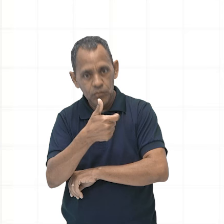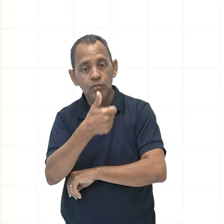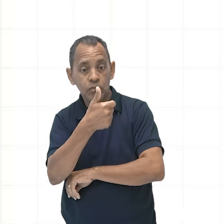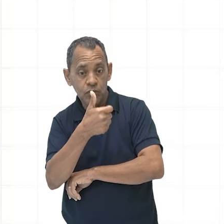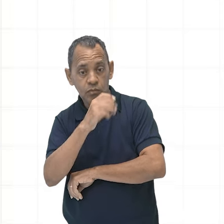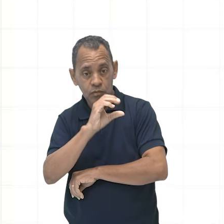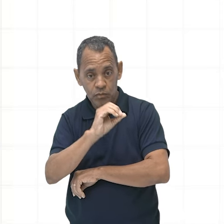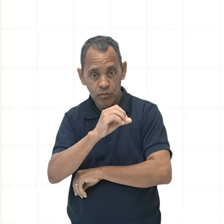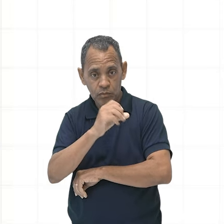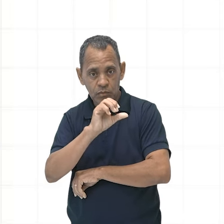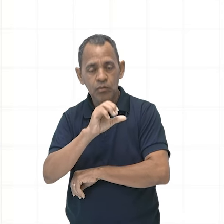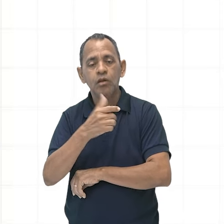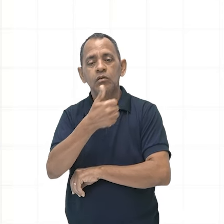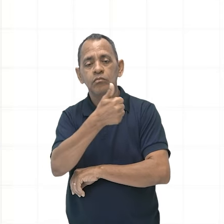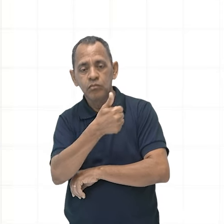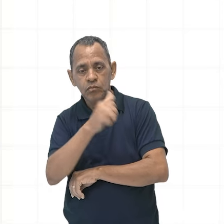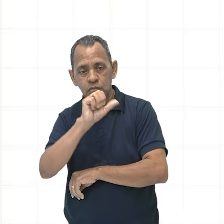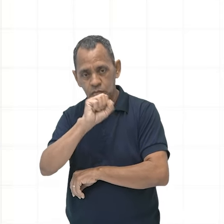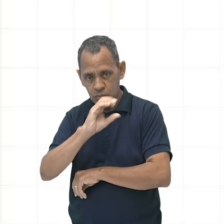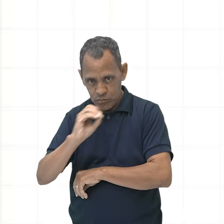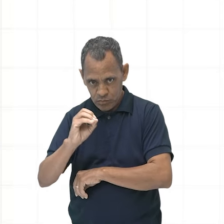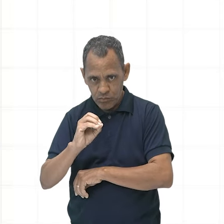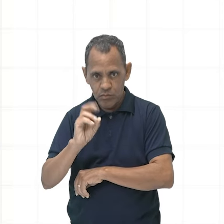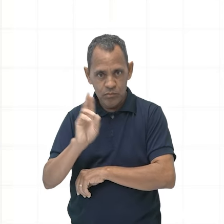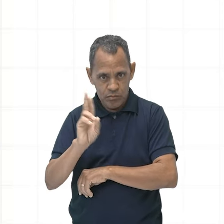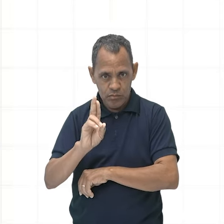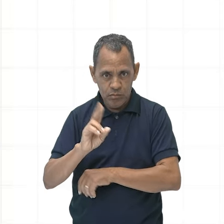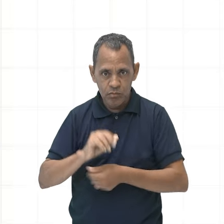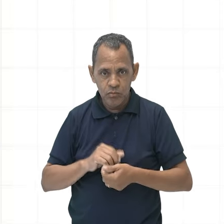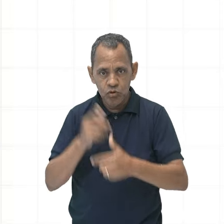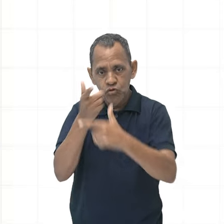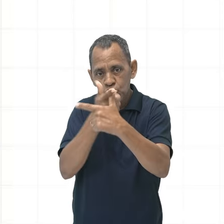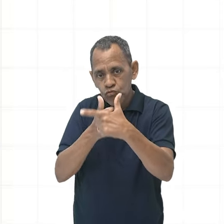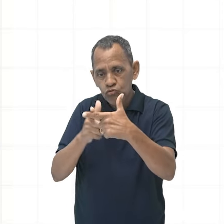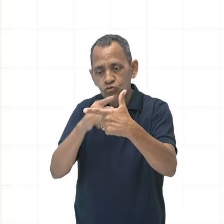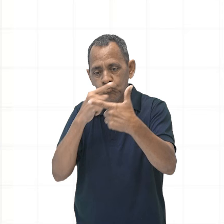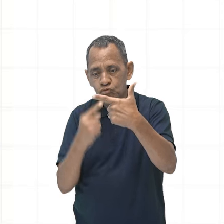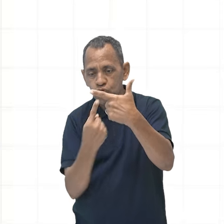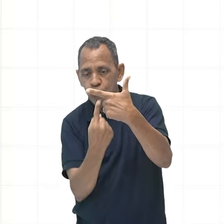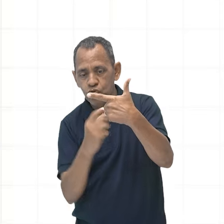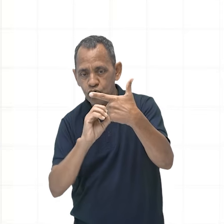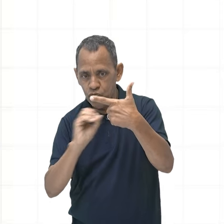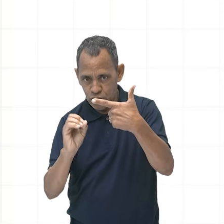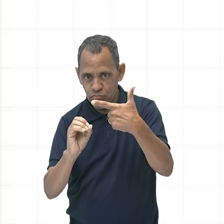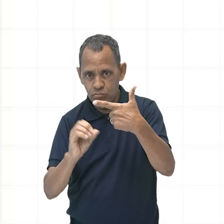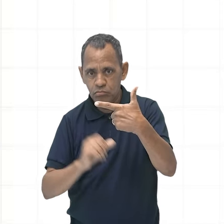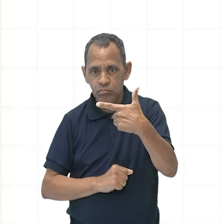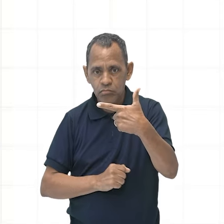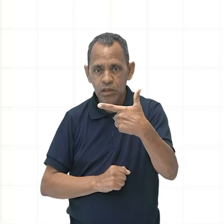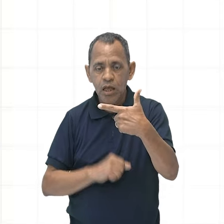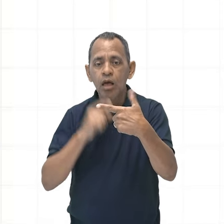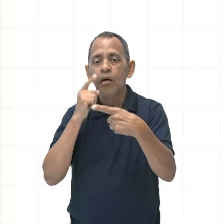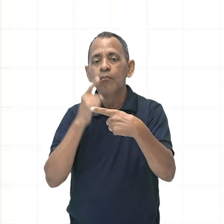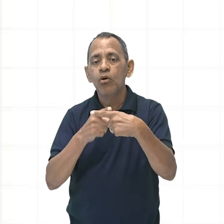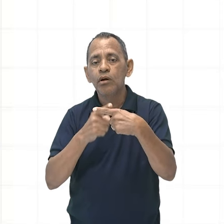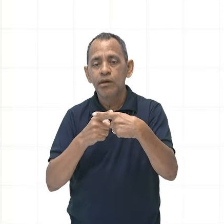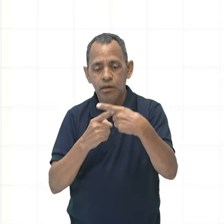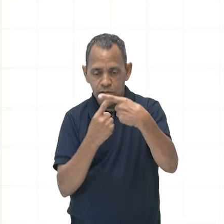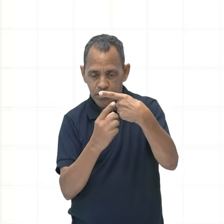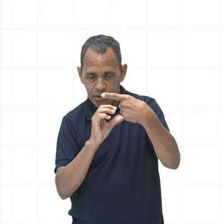1.800 e dividimos, então, por 100, né? Porque esse 100,